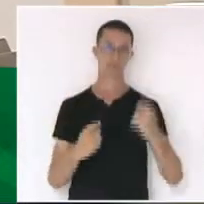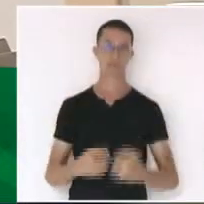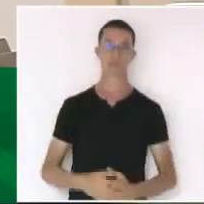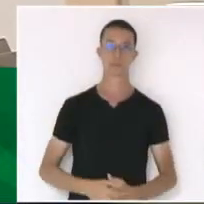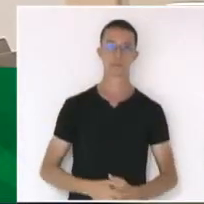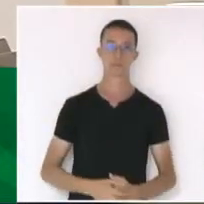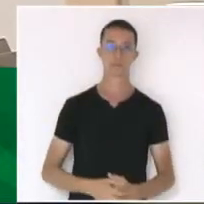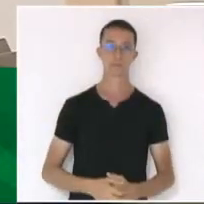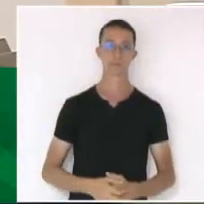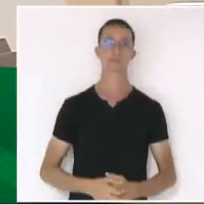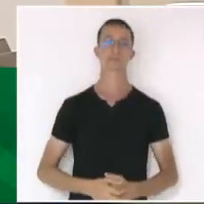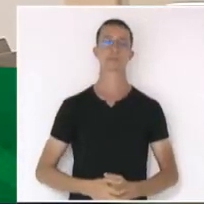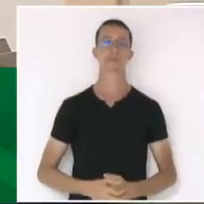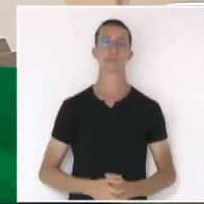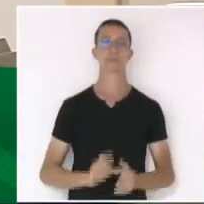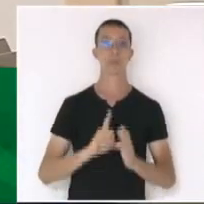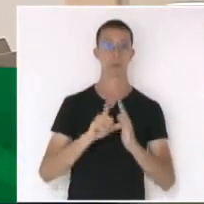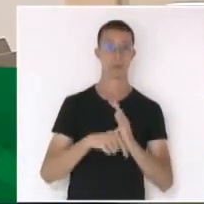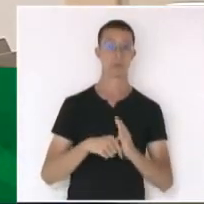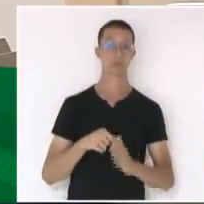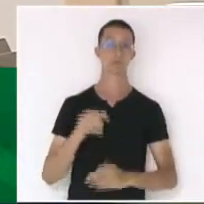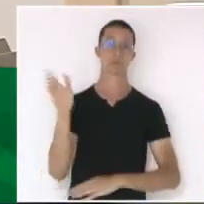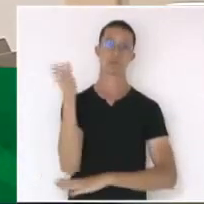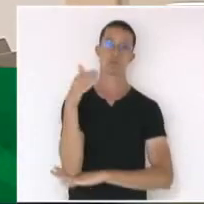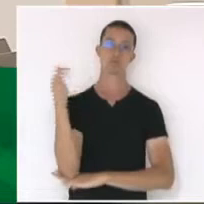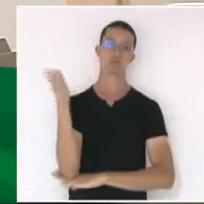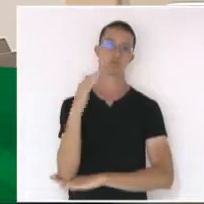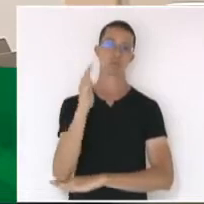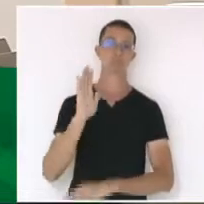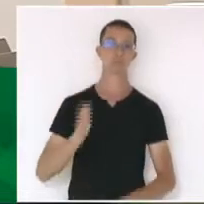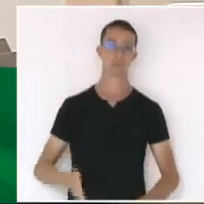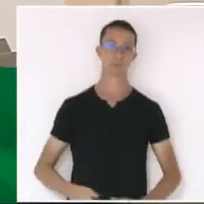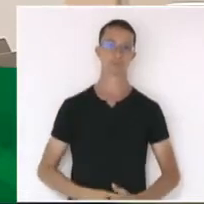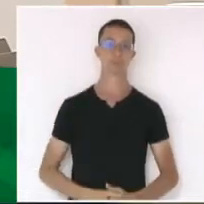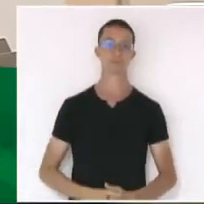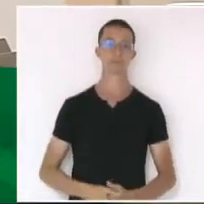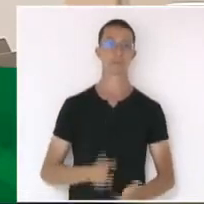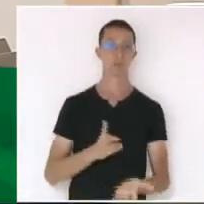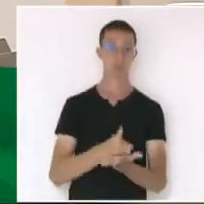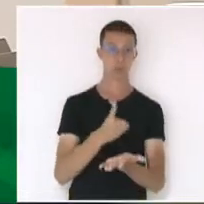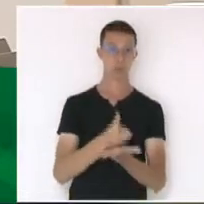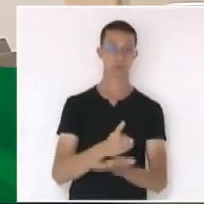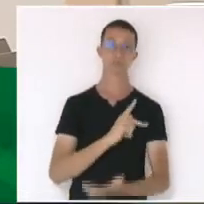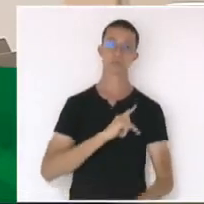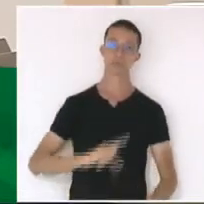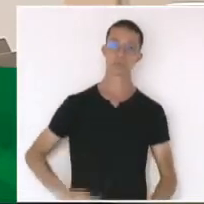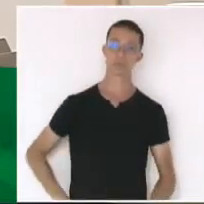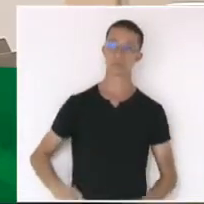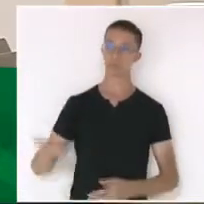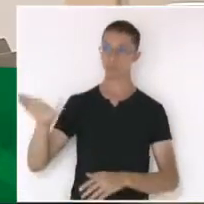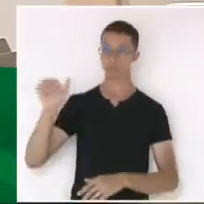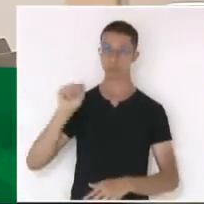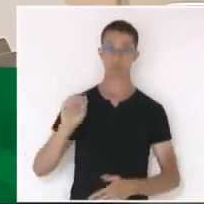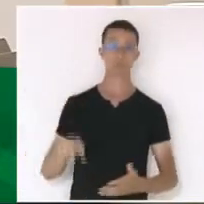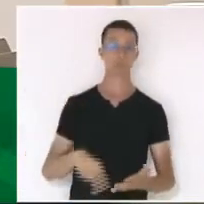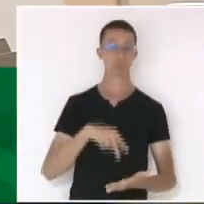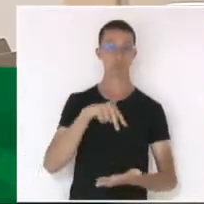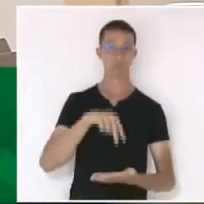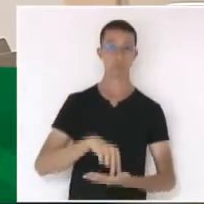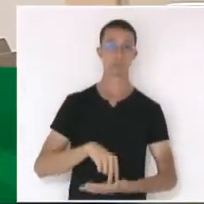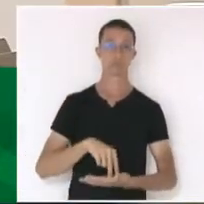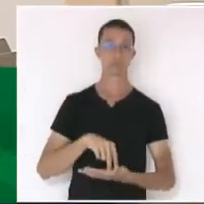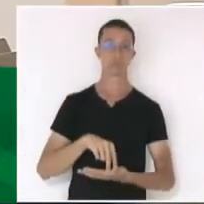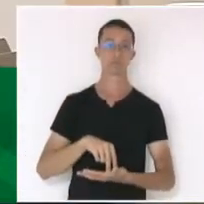houve a execução do Hino Nacional prosseguindo o senhor presidente convidou para fazer uso da palavra